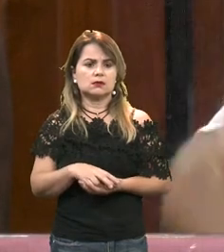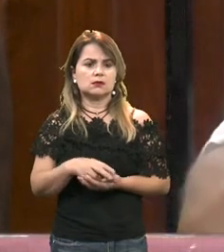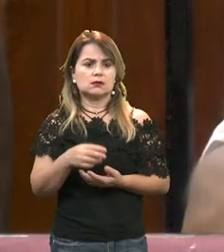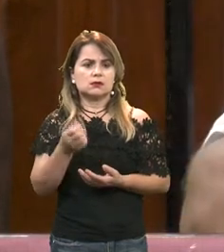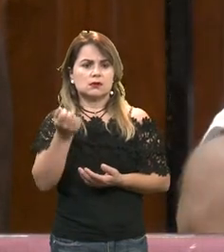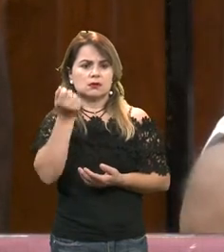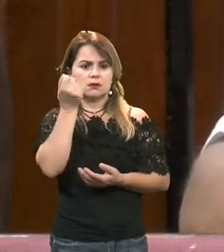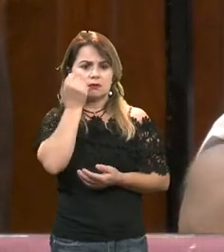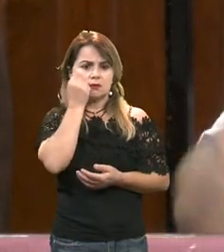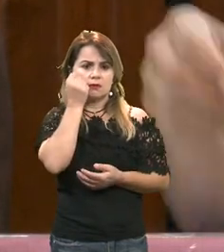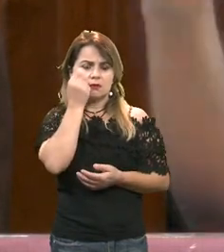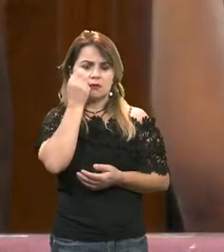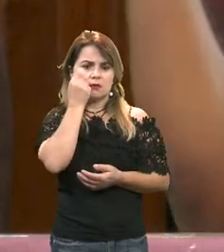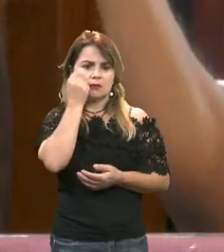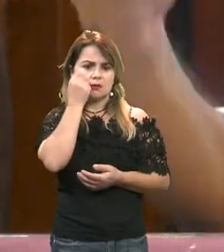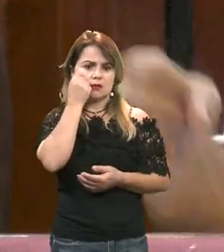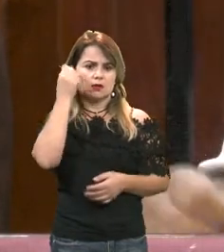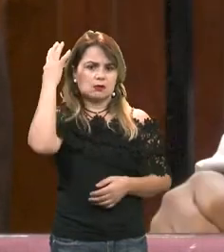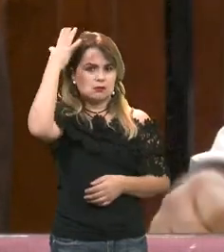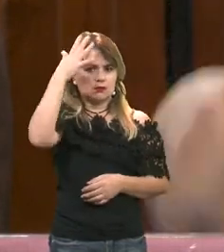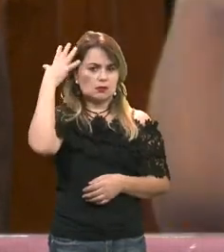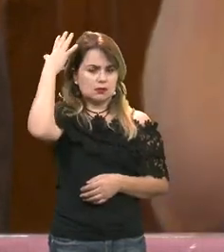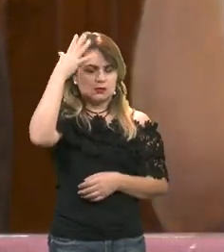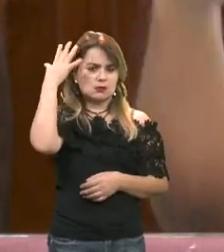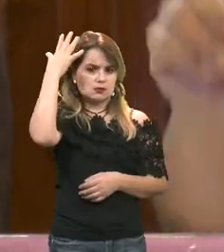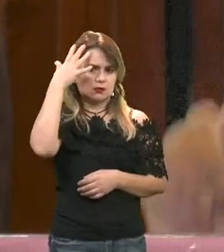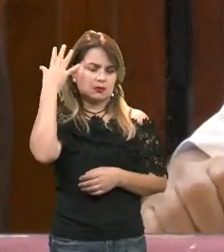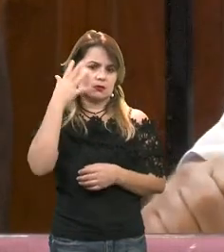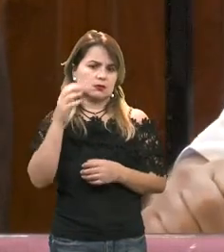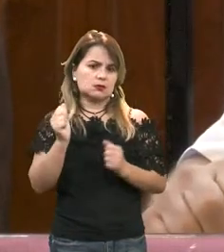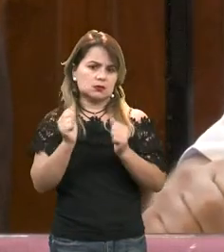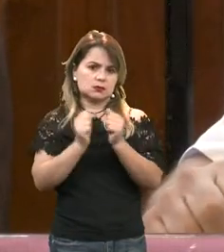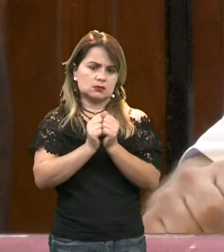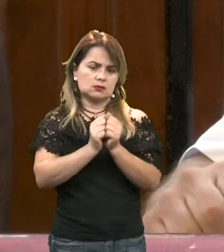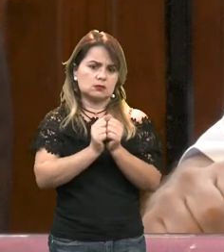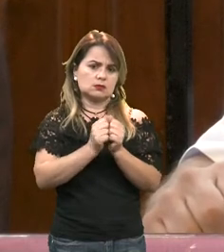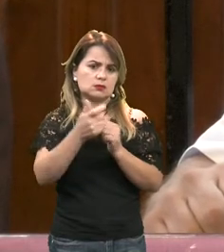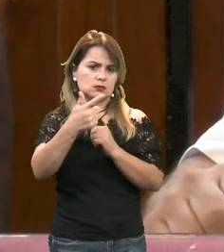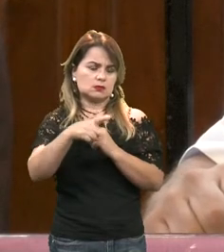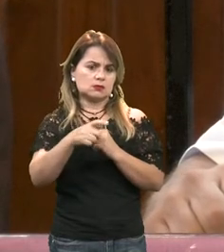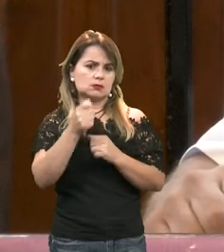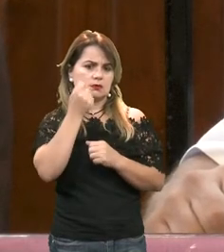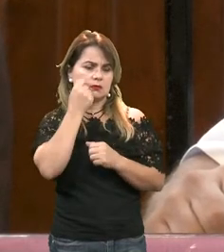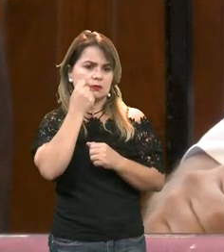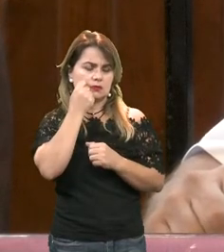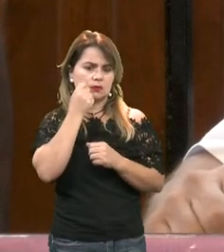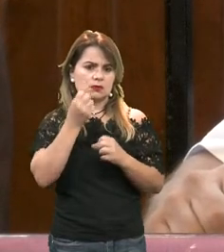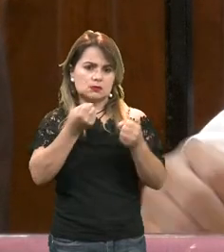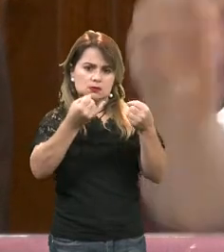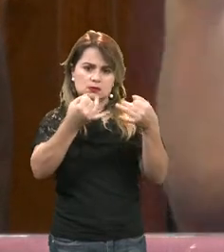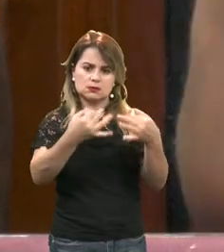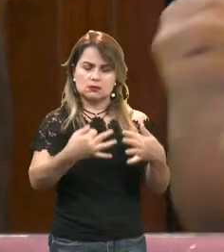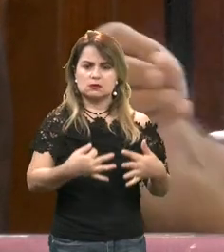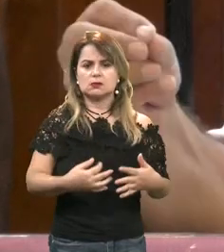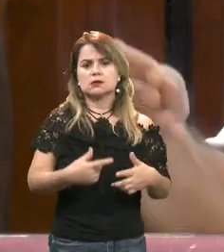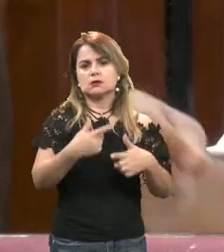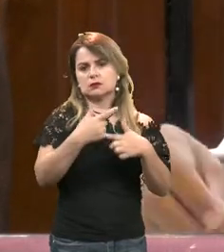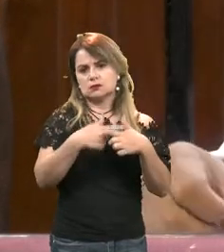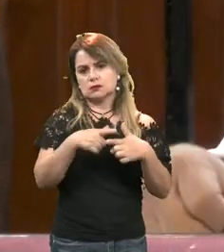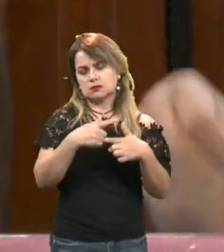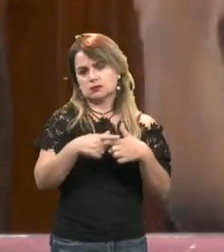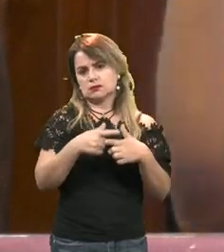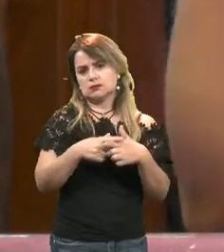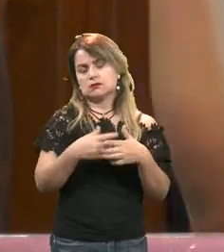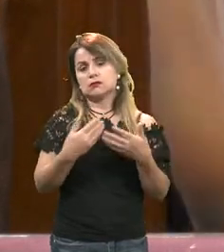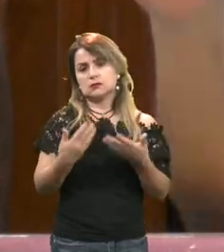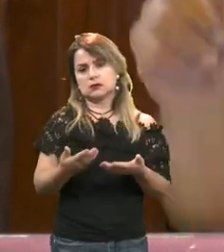orientar e fazer uma palestra na horta comunitária para aquelas mães com todas os probleminhas. E minha mulher passa por um